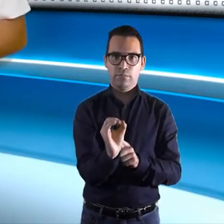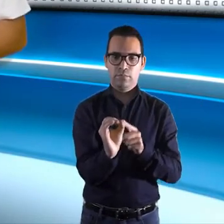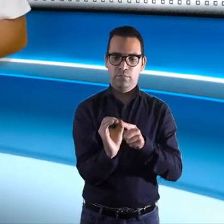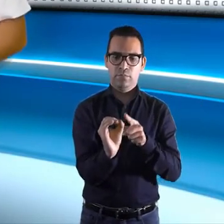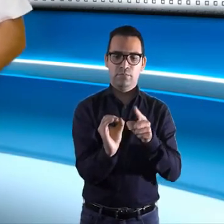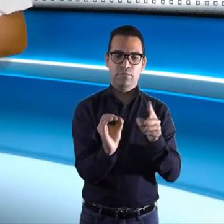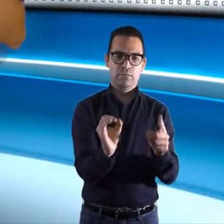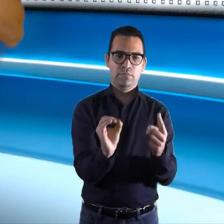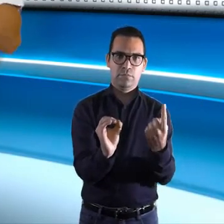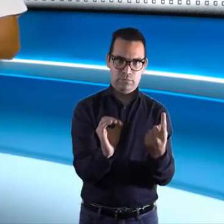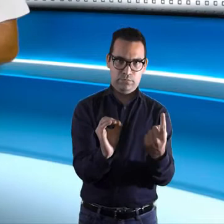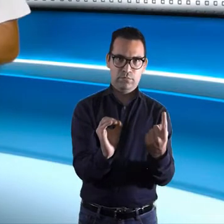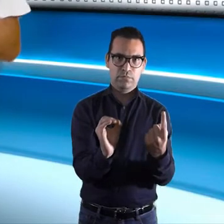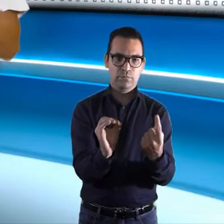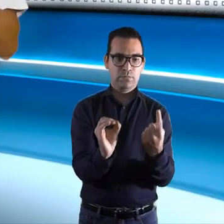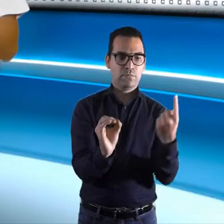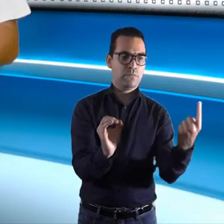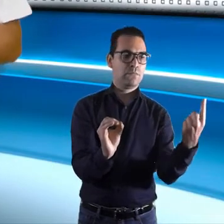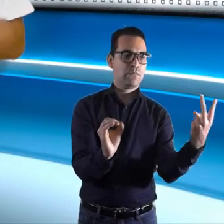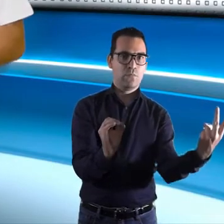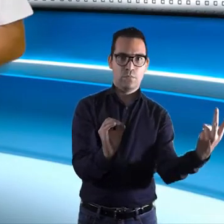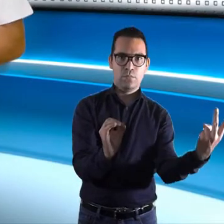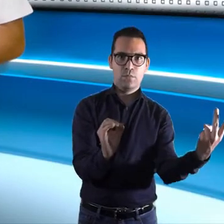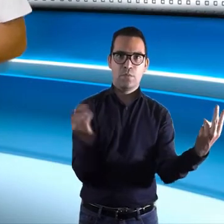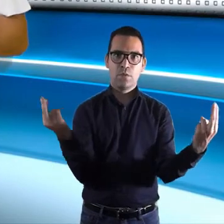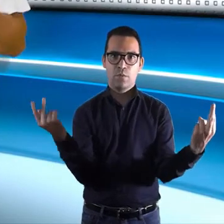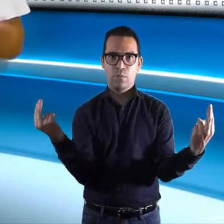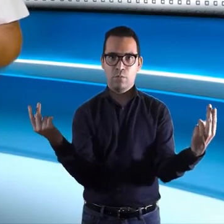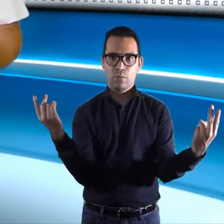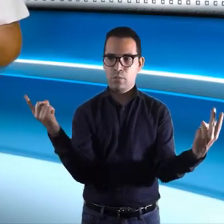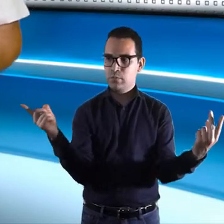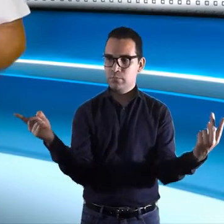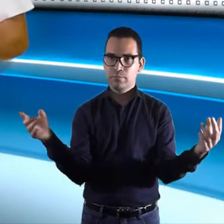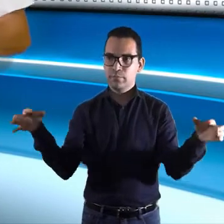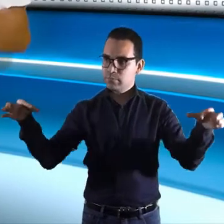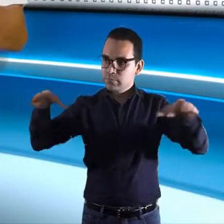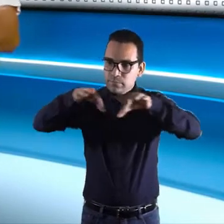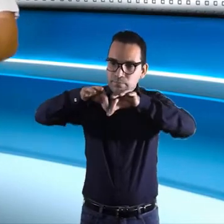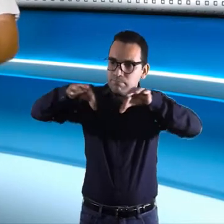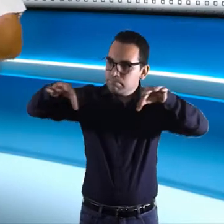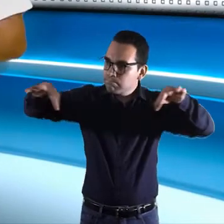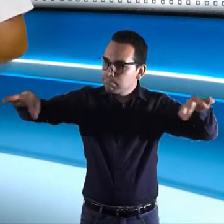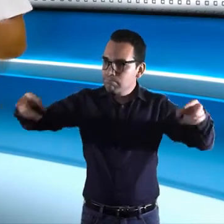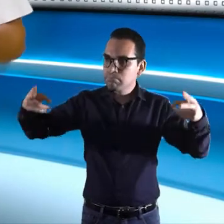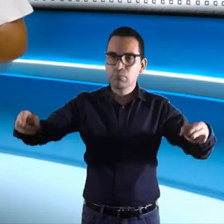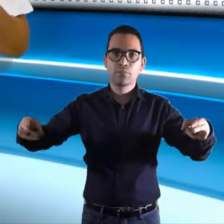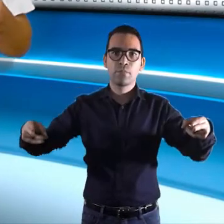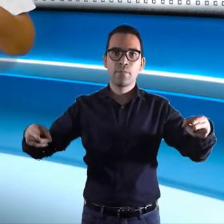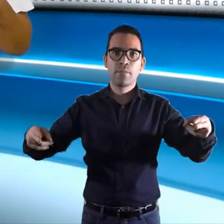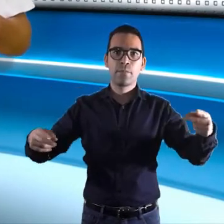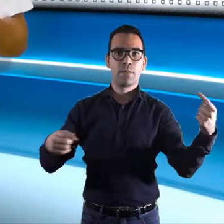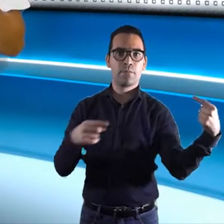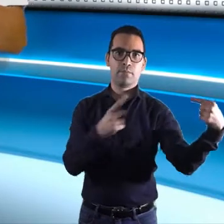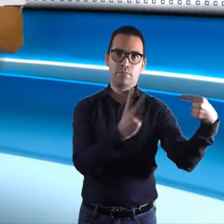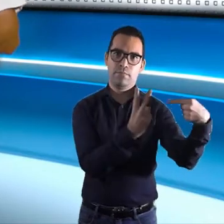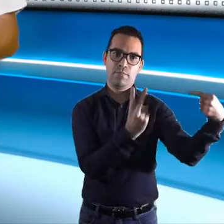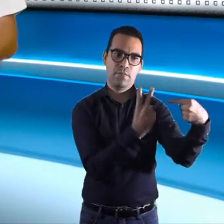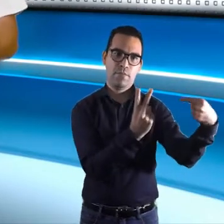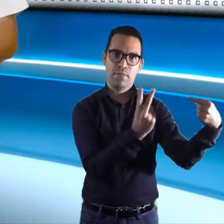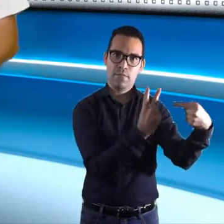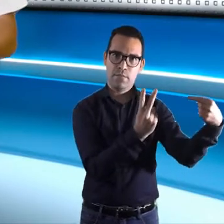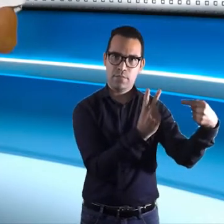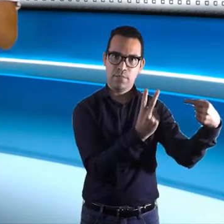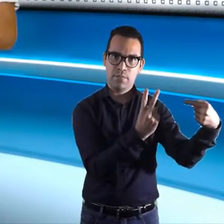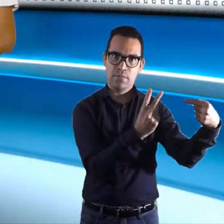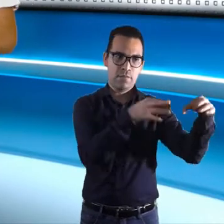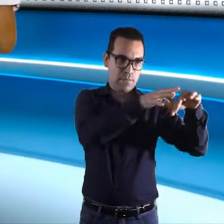casas, você vai encontrar o 2 negativo. Logo, o oposto ou o valor